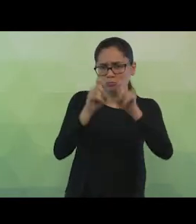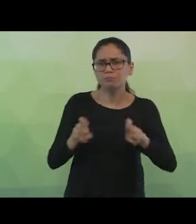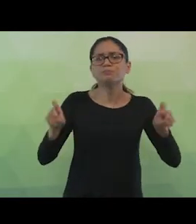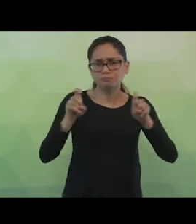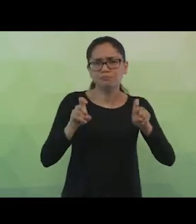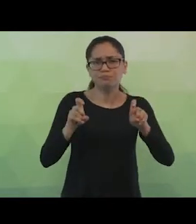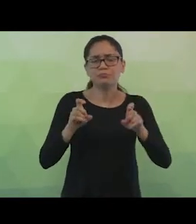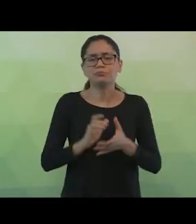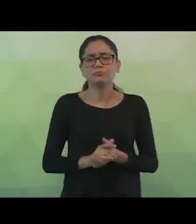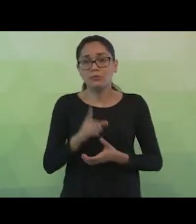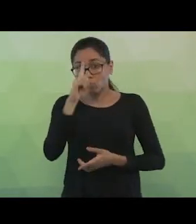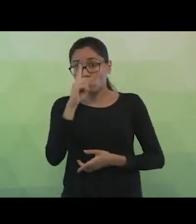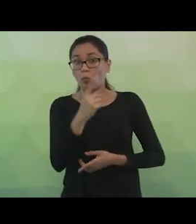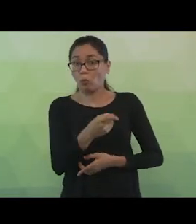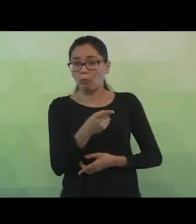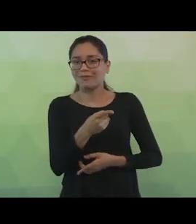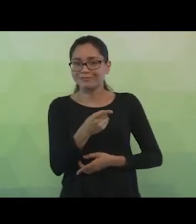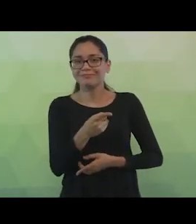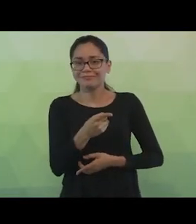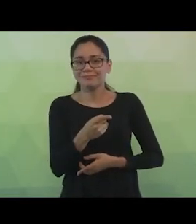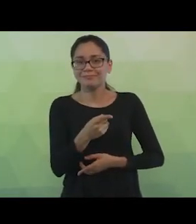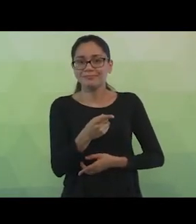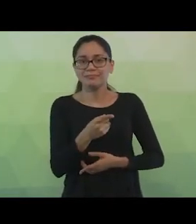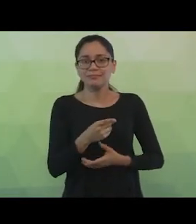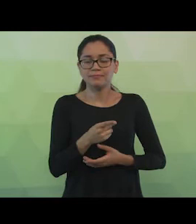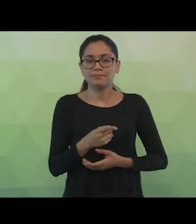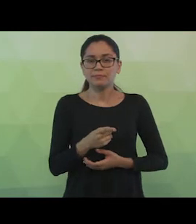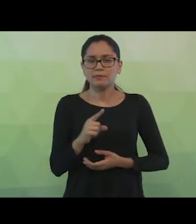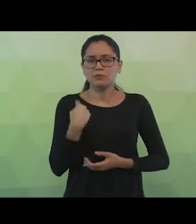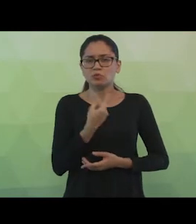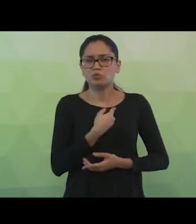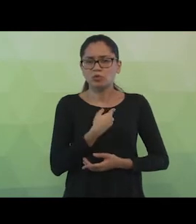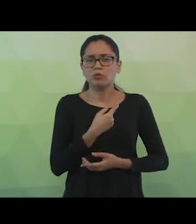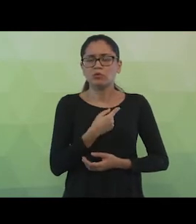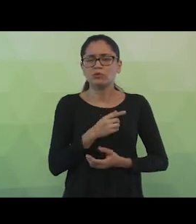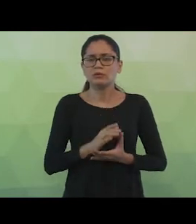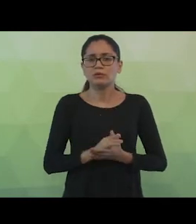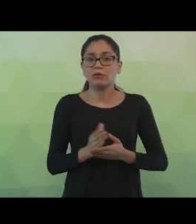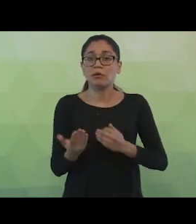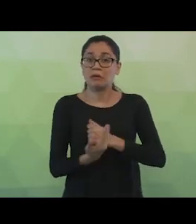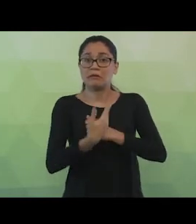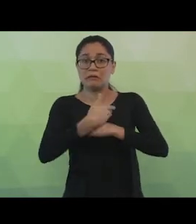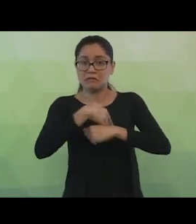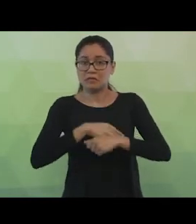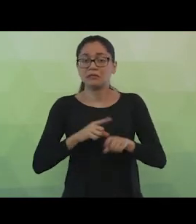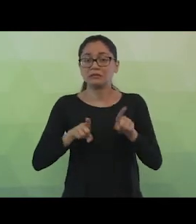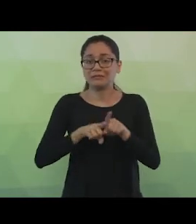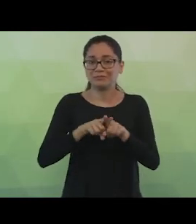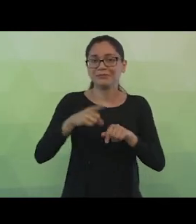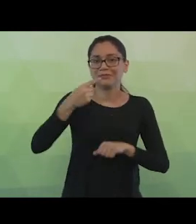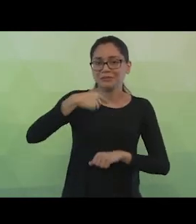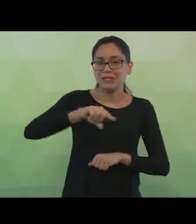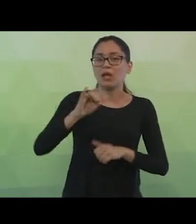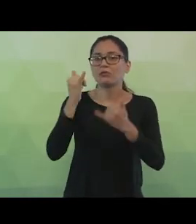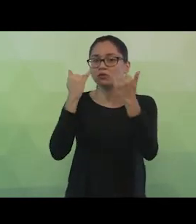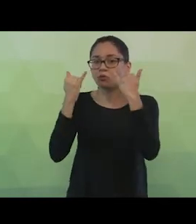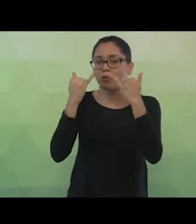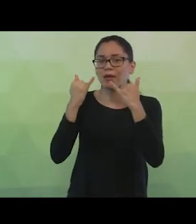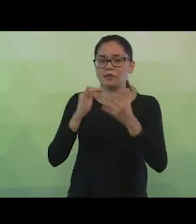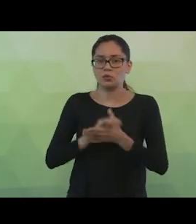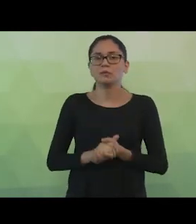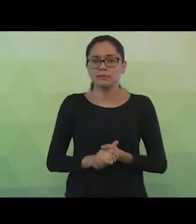Então, é com este comando que a gente consegue entrar e sair com